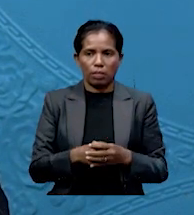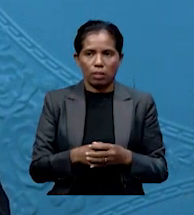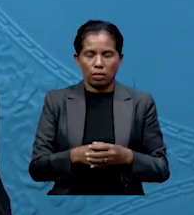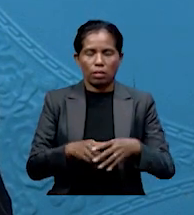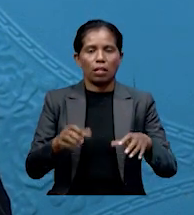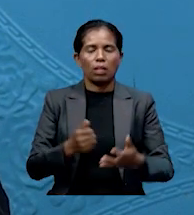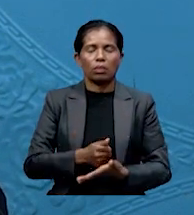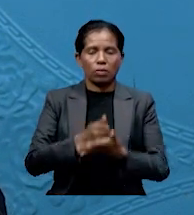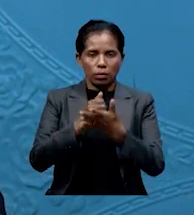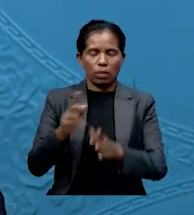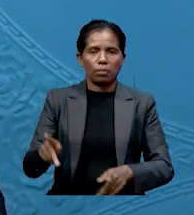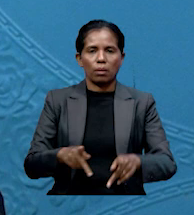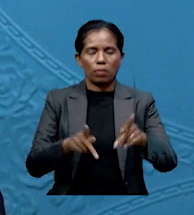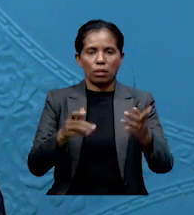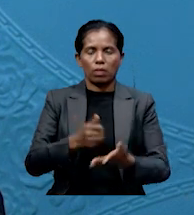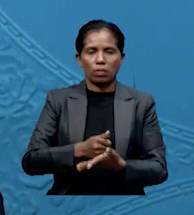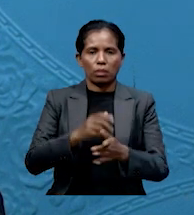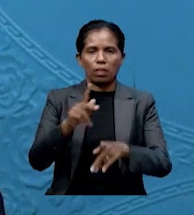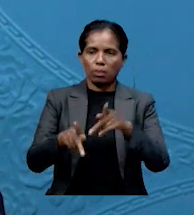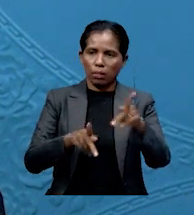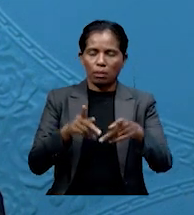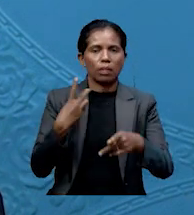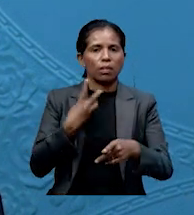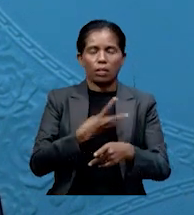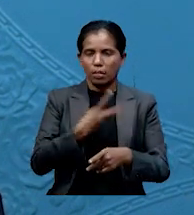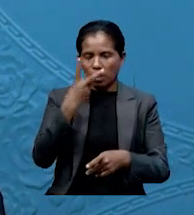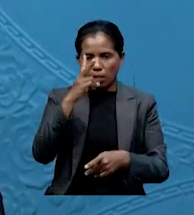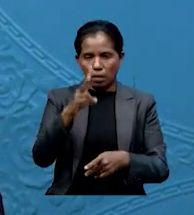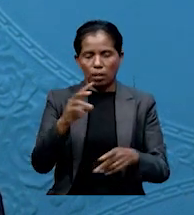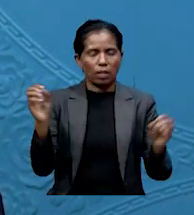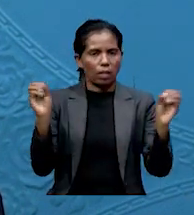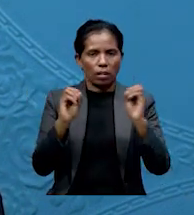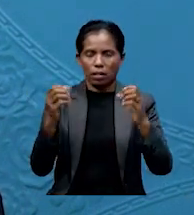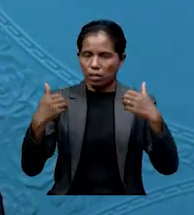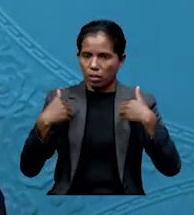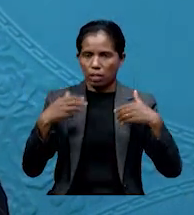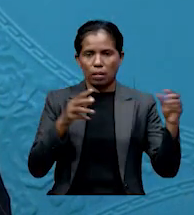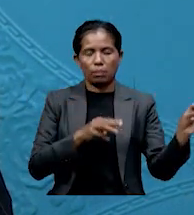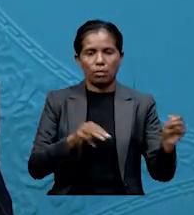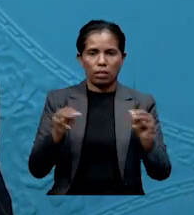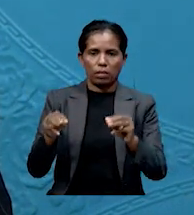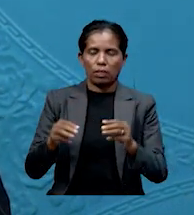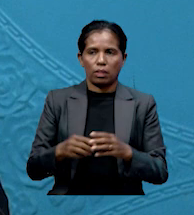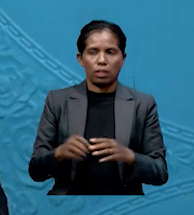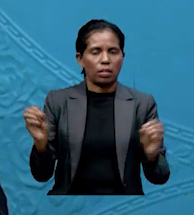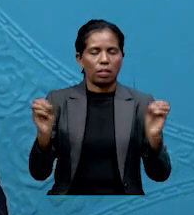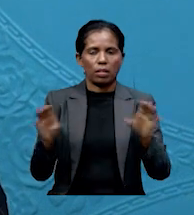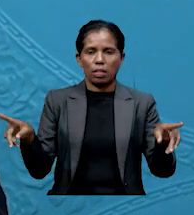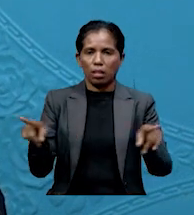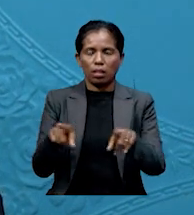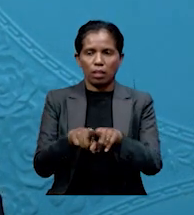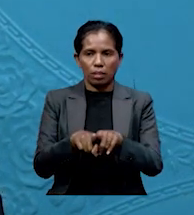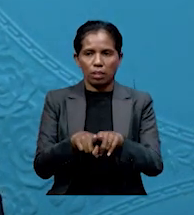servir público, servir povo, né? Maka itere lai mudança, né? Lai mudança. Lai balanço entre